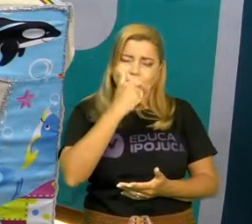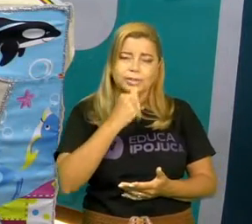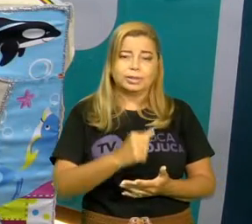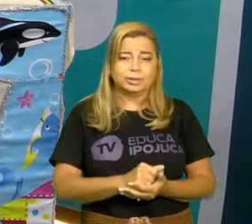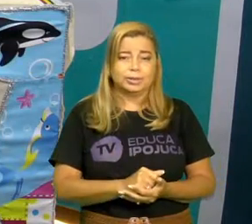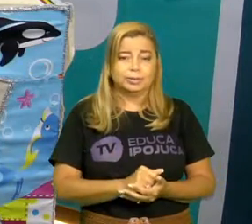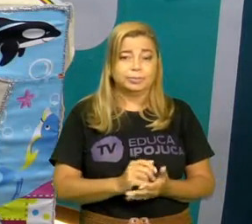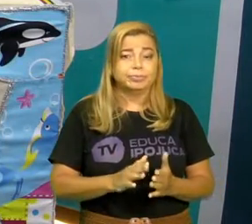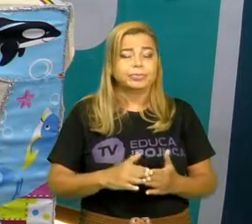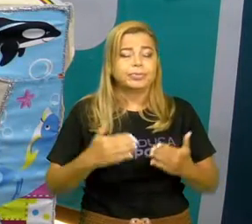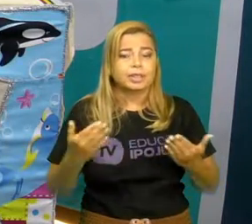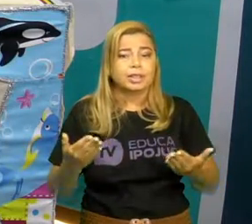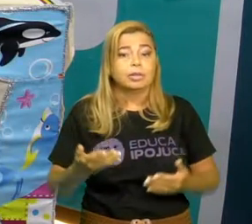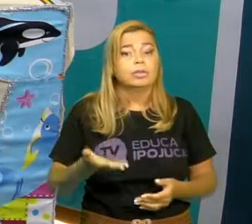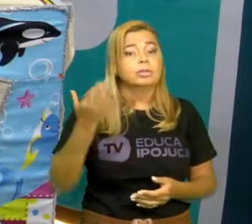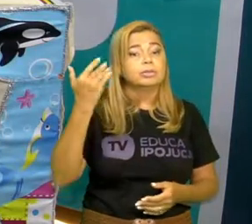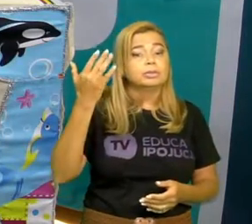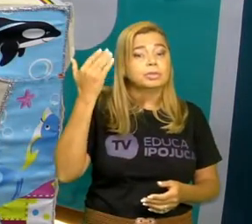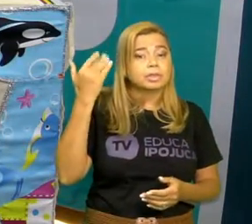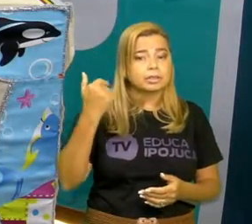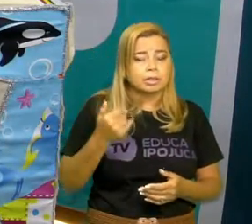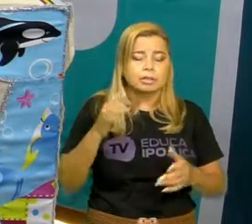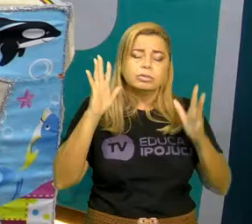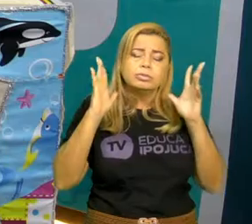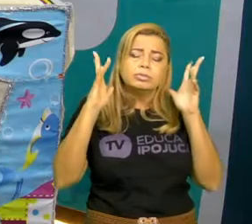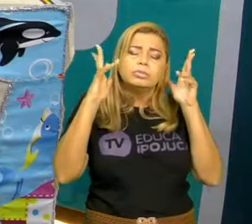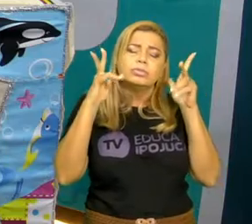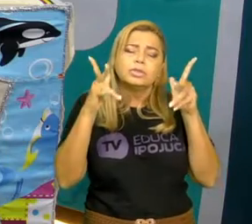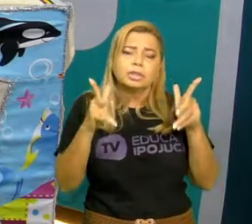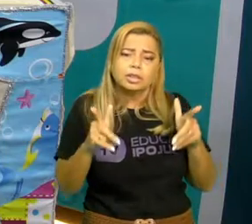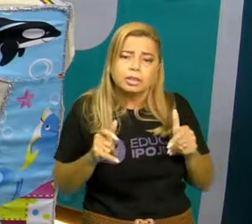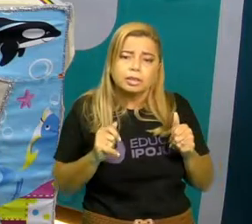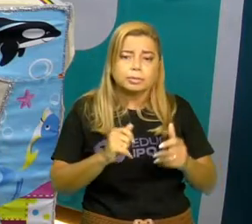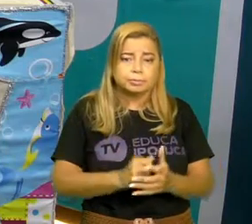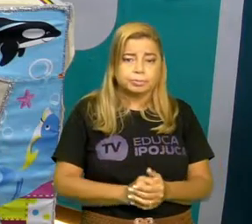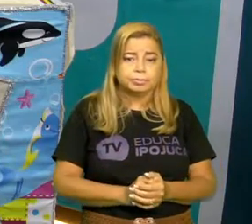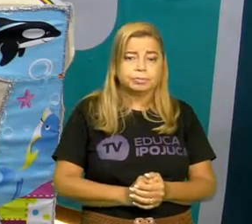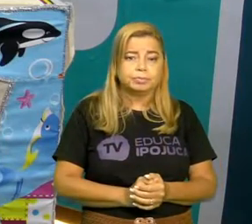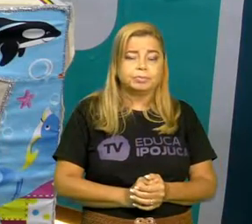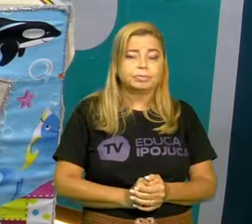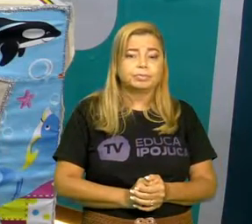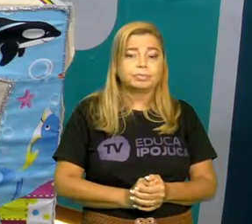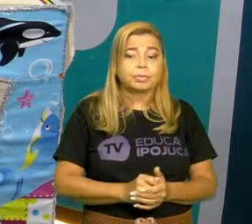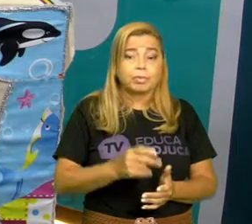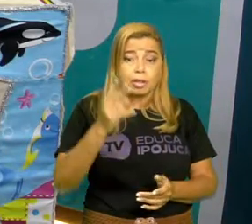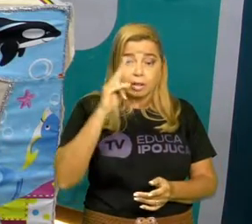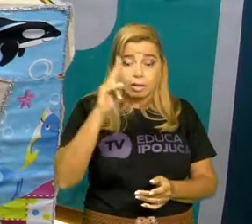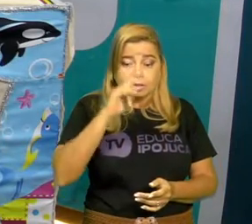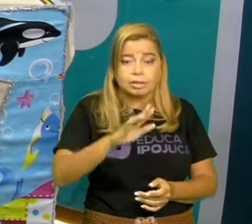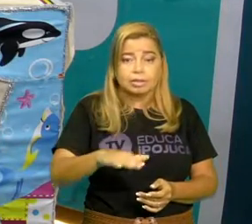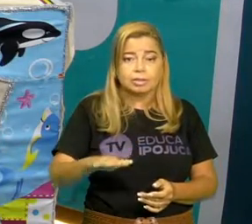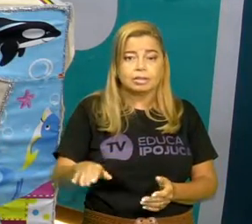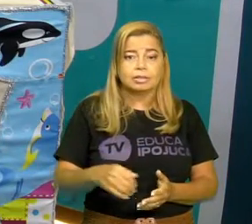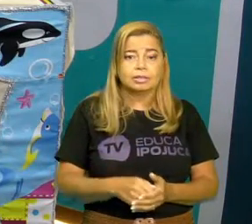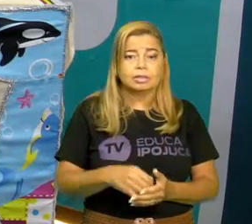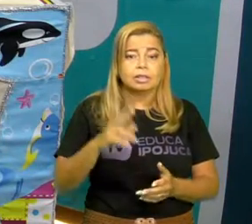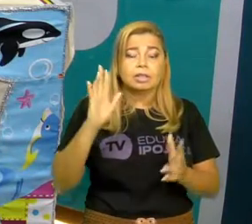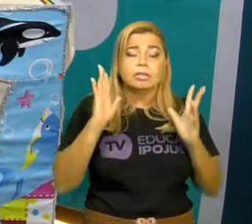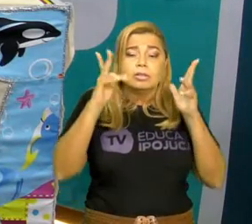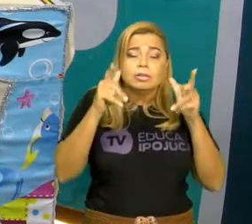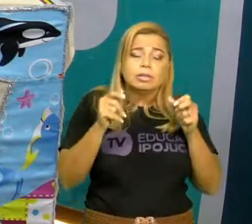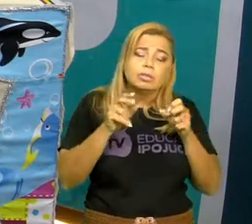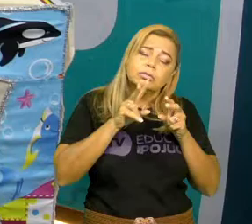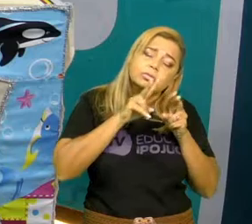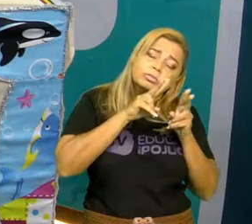vamos. Ó, era uma vez um leão. Esse leão, olha só, criançada, estava